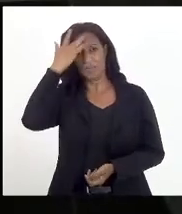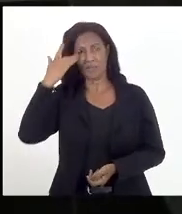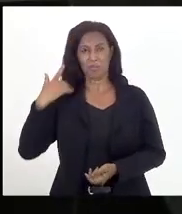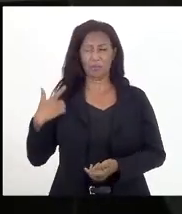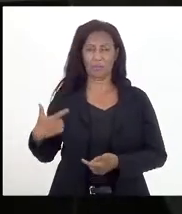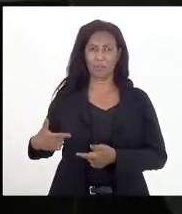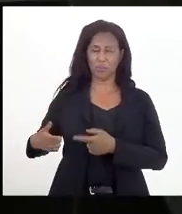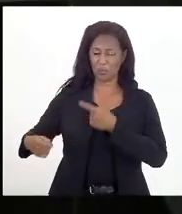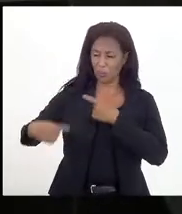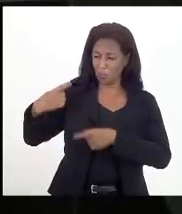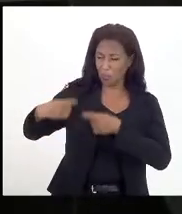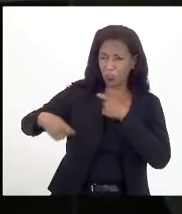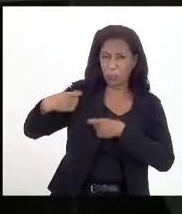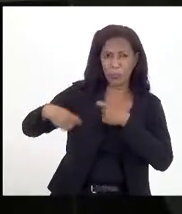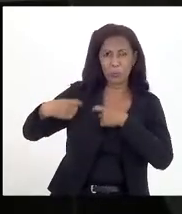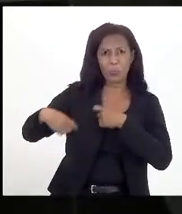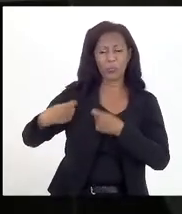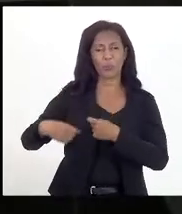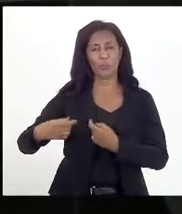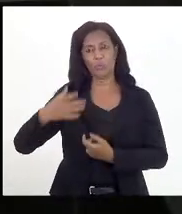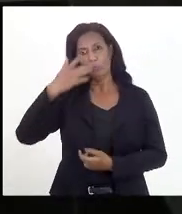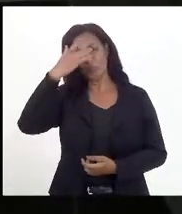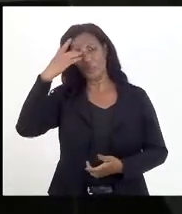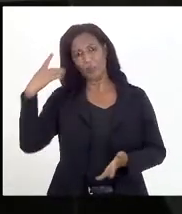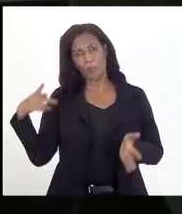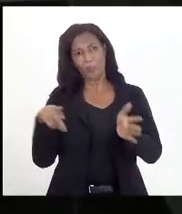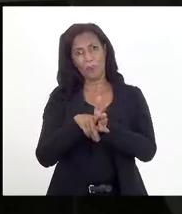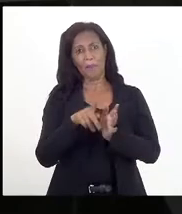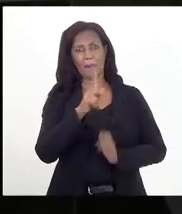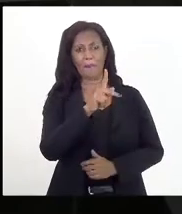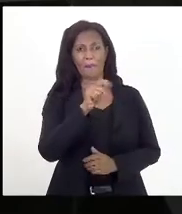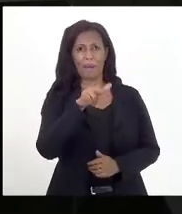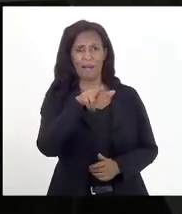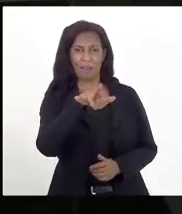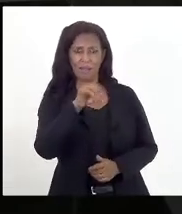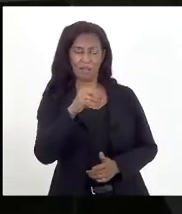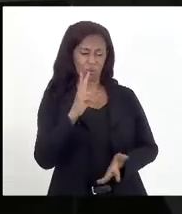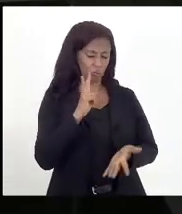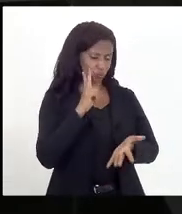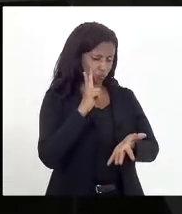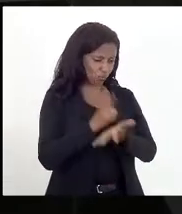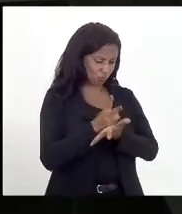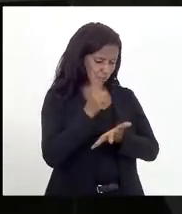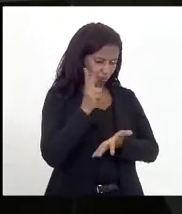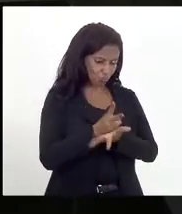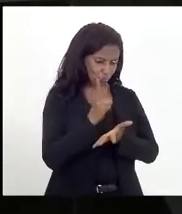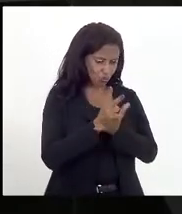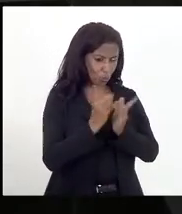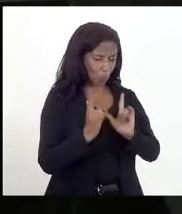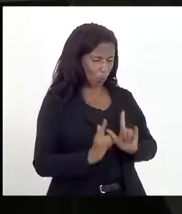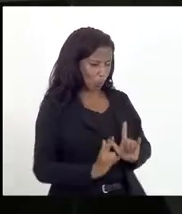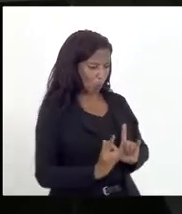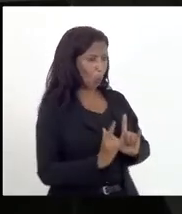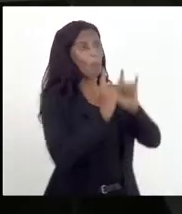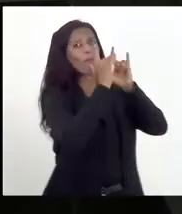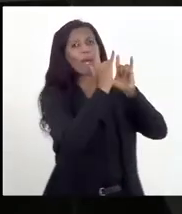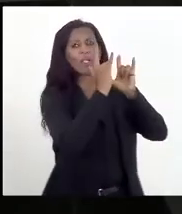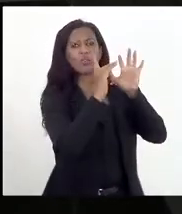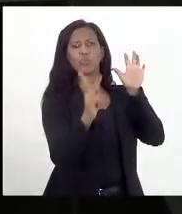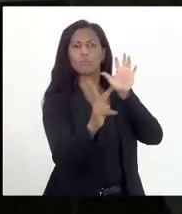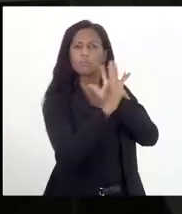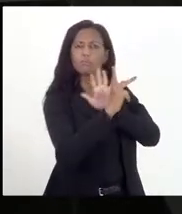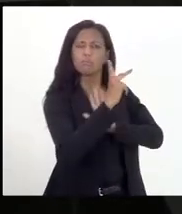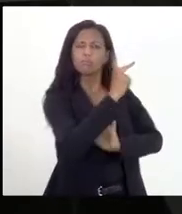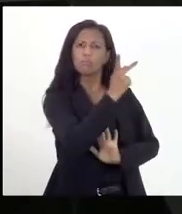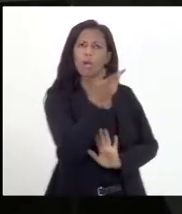e para que o palácio Capanema continue sendo um prédio